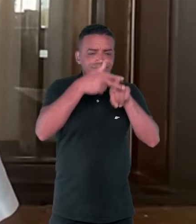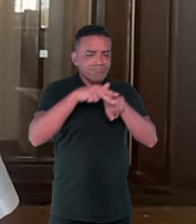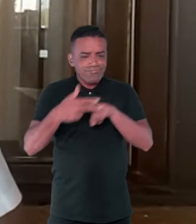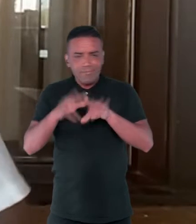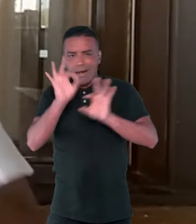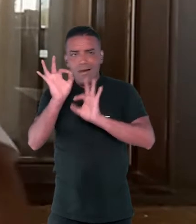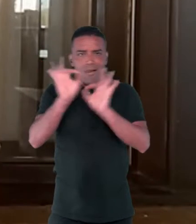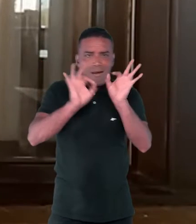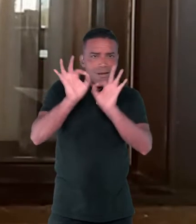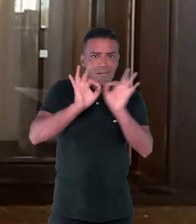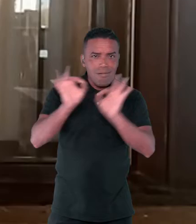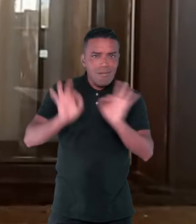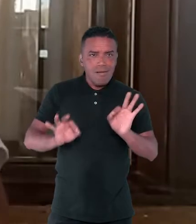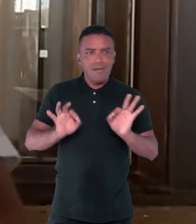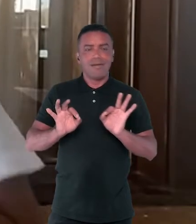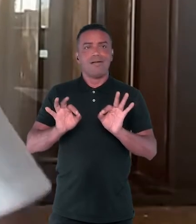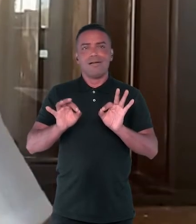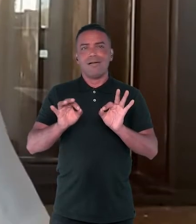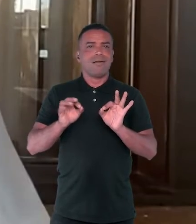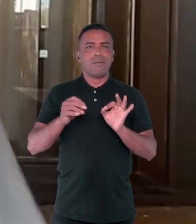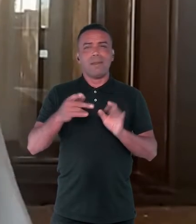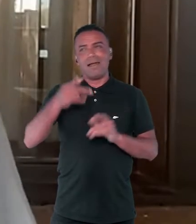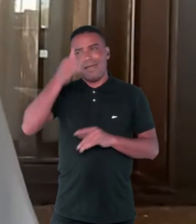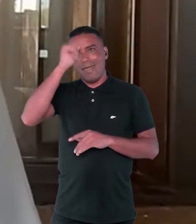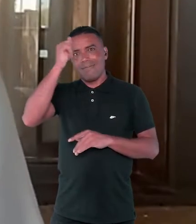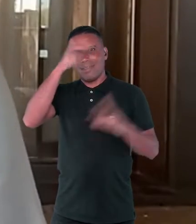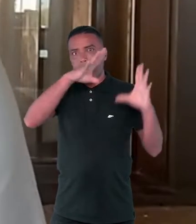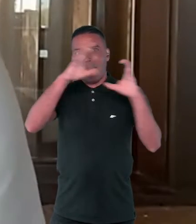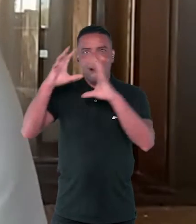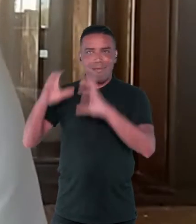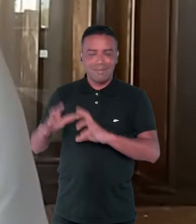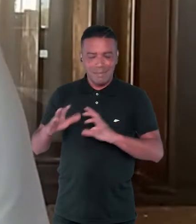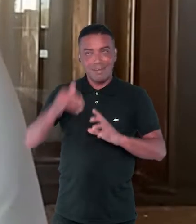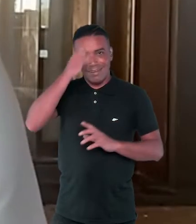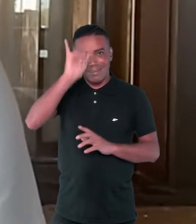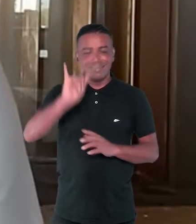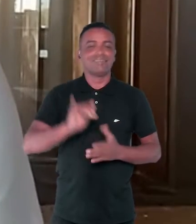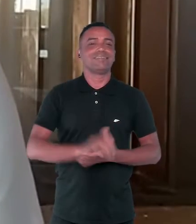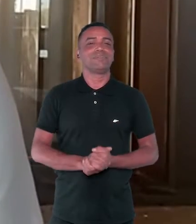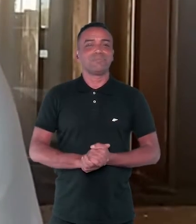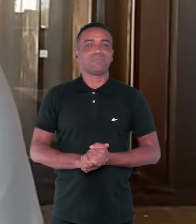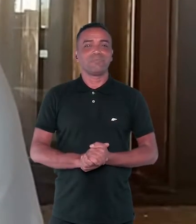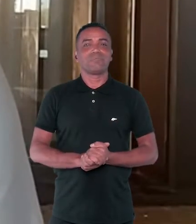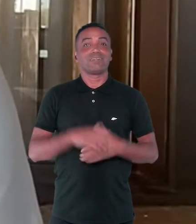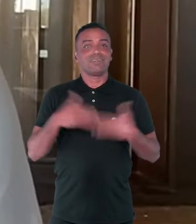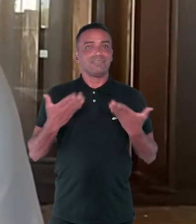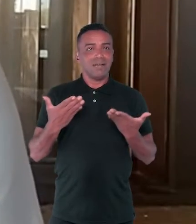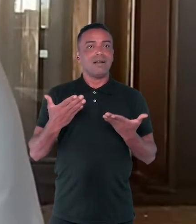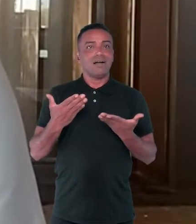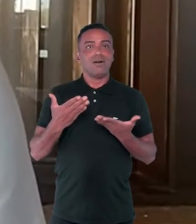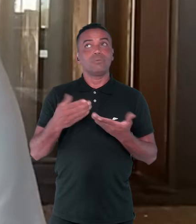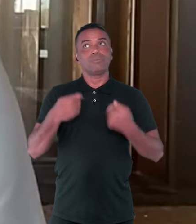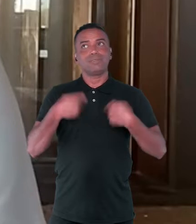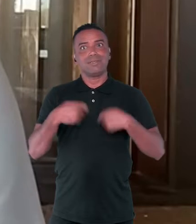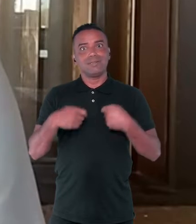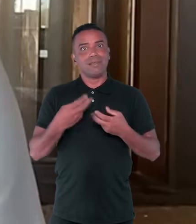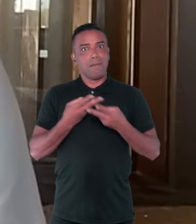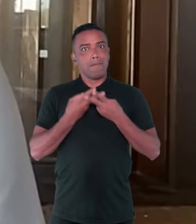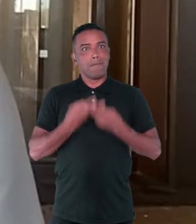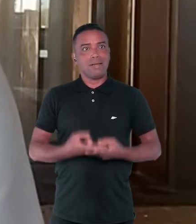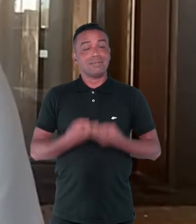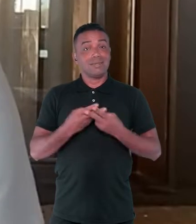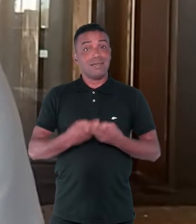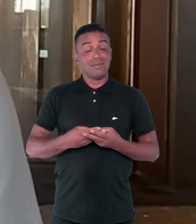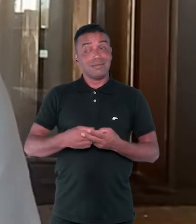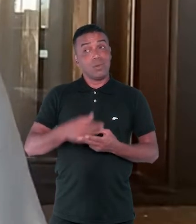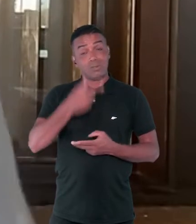para evitar algumas brigas, e aí eu tô. A turma vai ter que ter paciência comigo, que eu acho que tem uma gripe